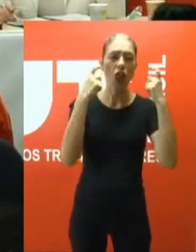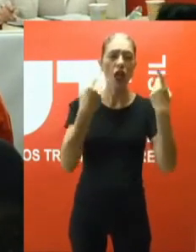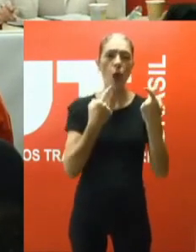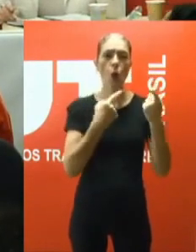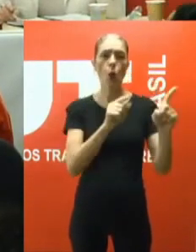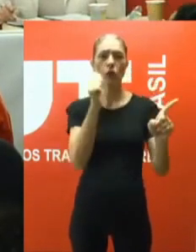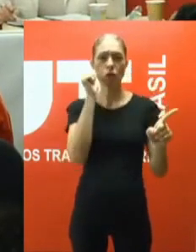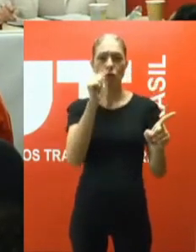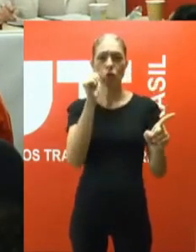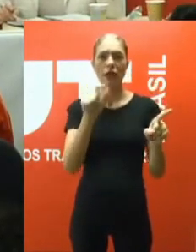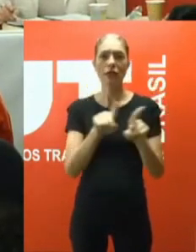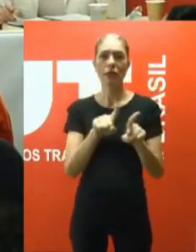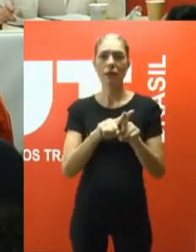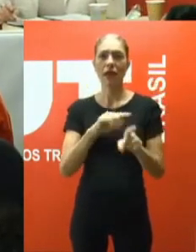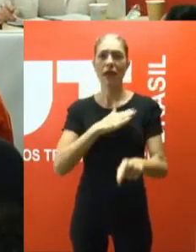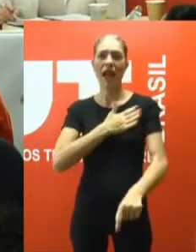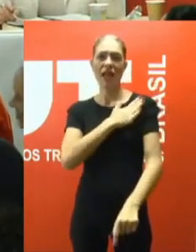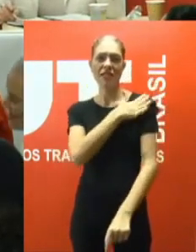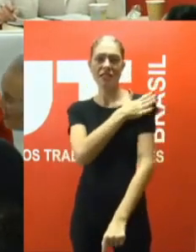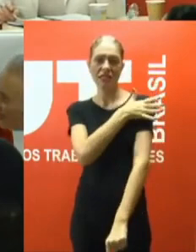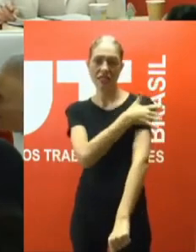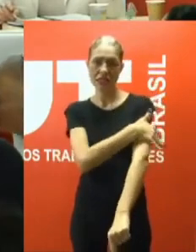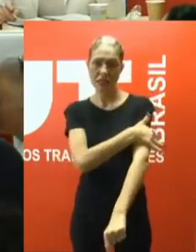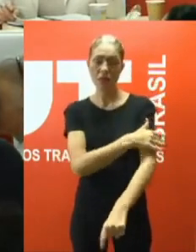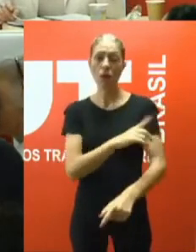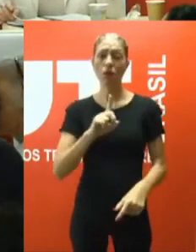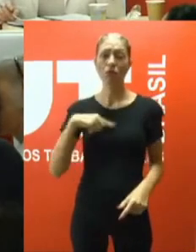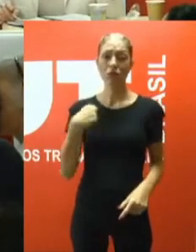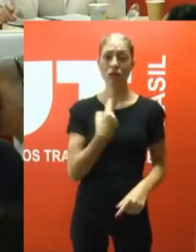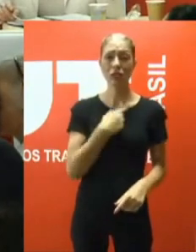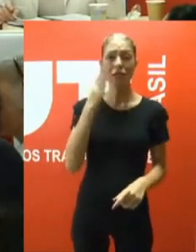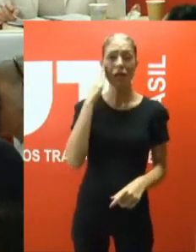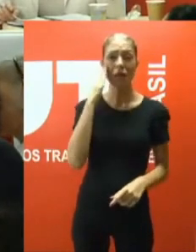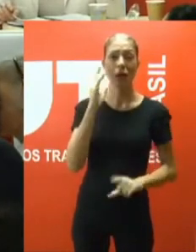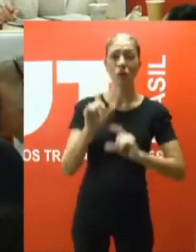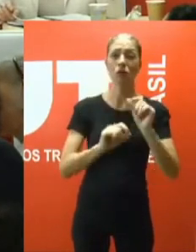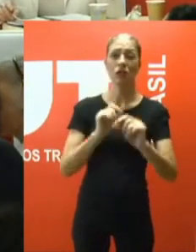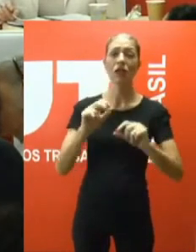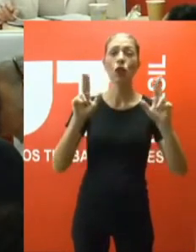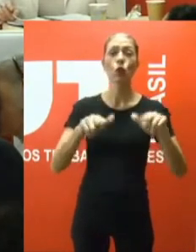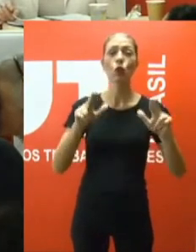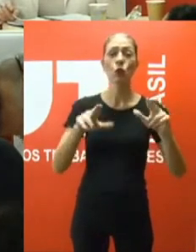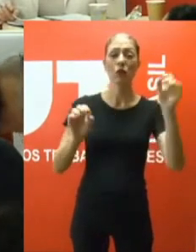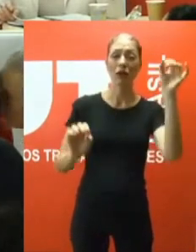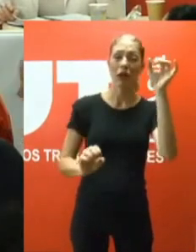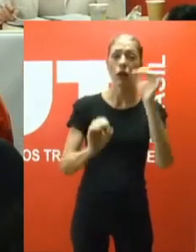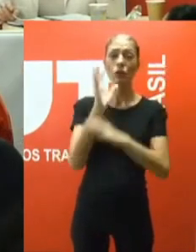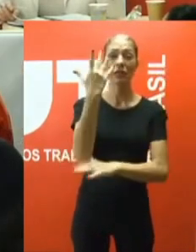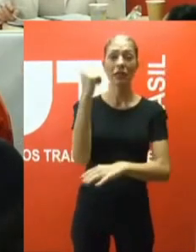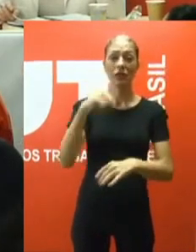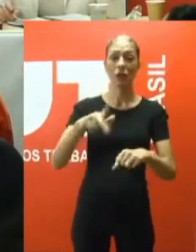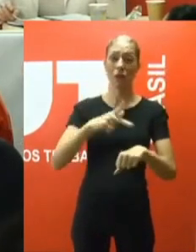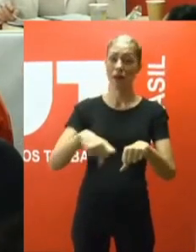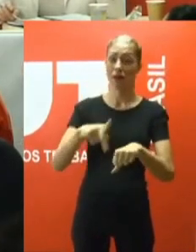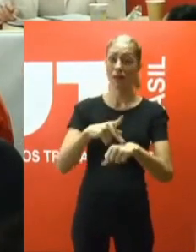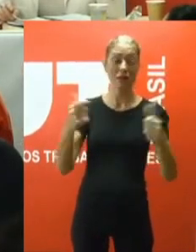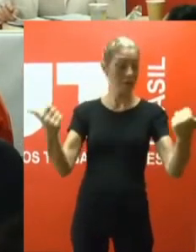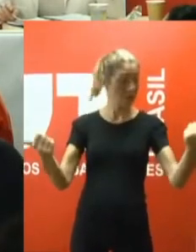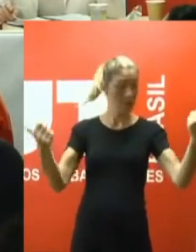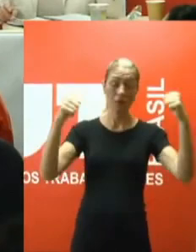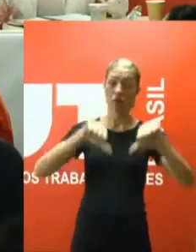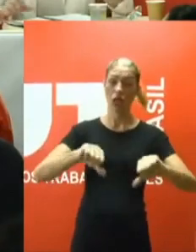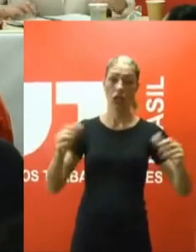se apresenta como algo nunca se colocado na história do nosso país. Portanto, para nós